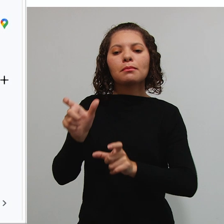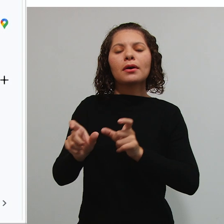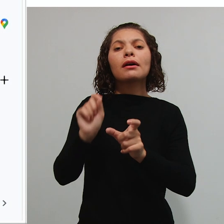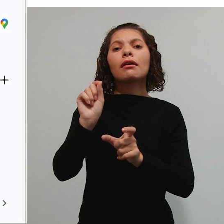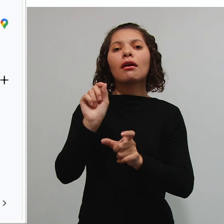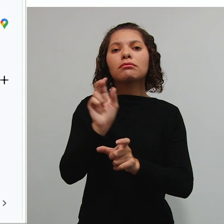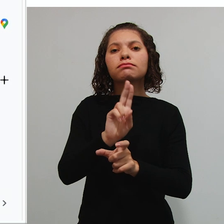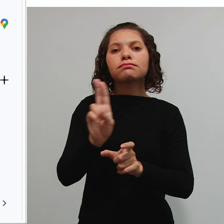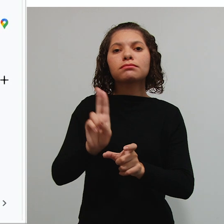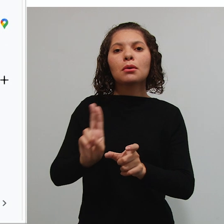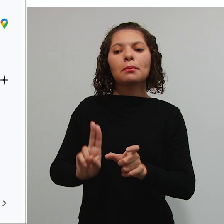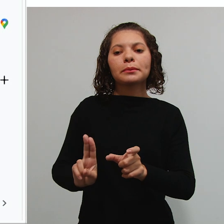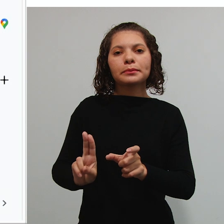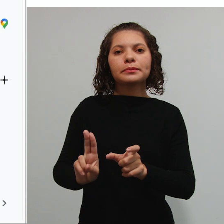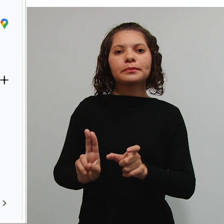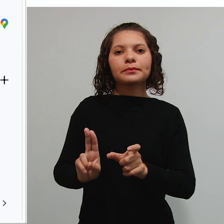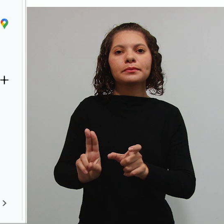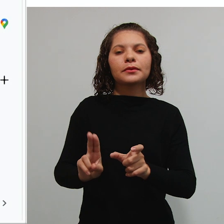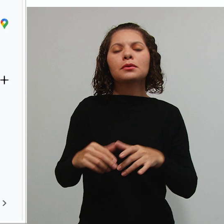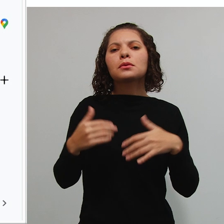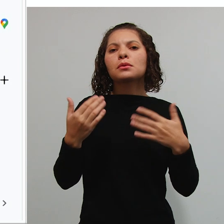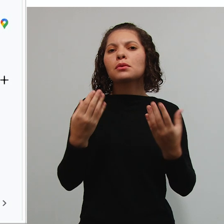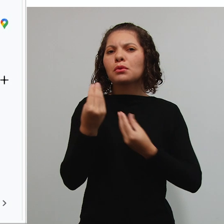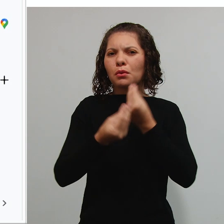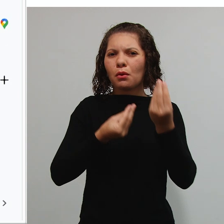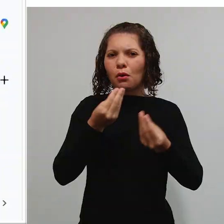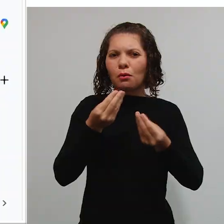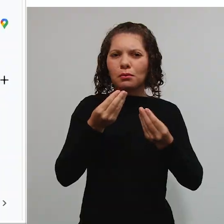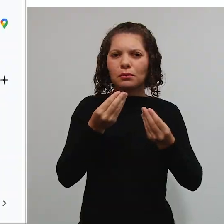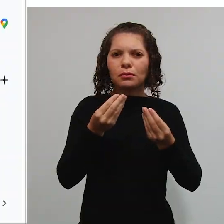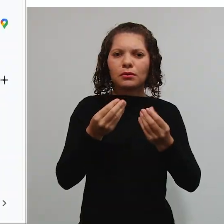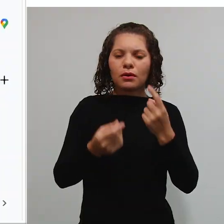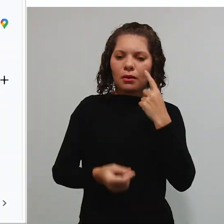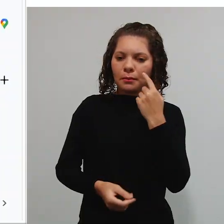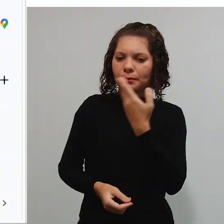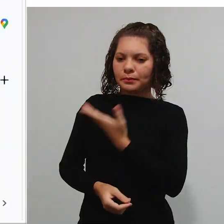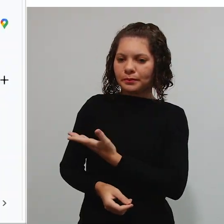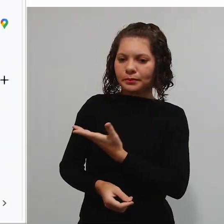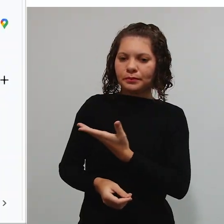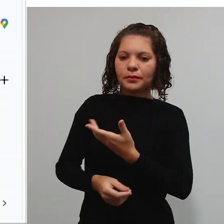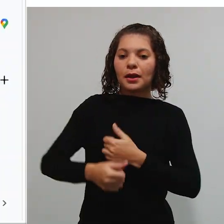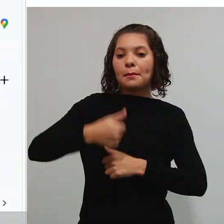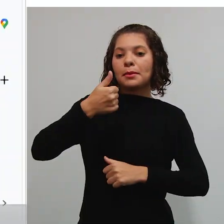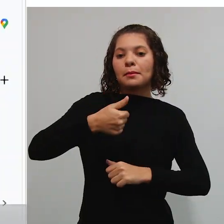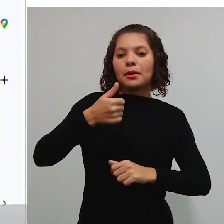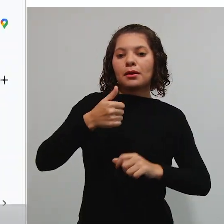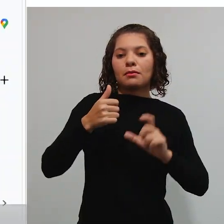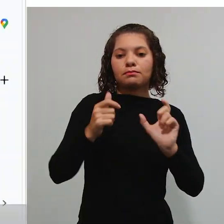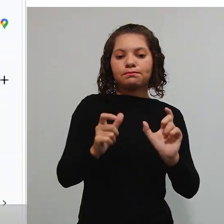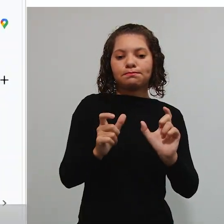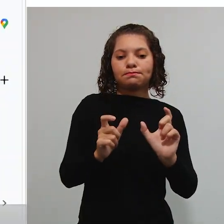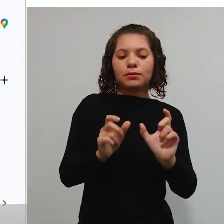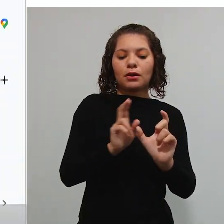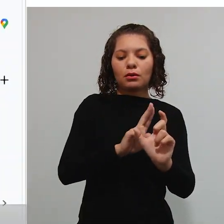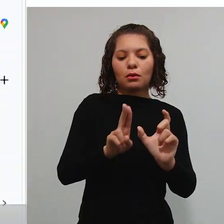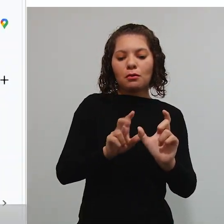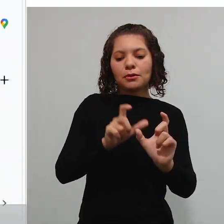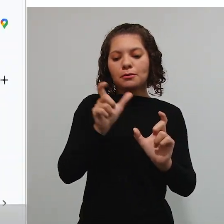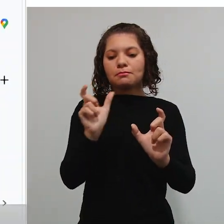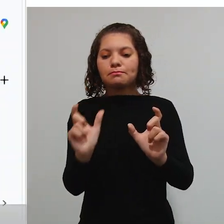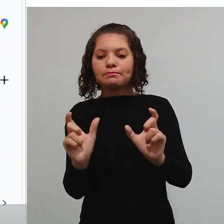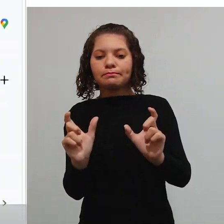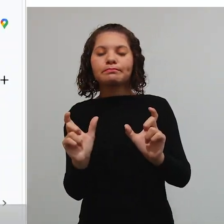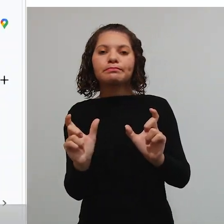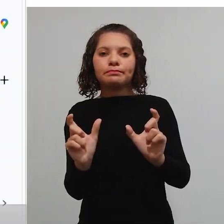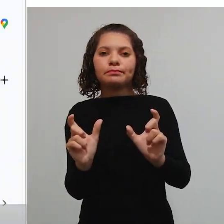autores? Os autores, geralmente, qual é a ordem? Você coloca o sobrenome maiúsculo, tá? Então,